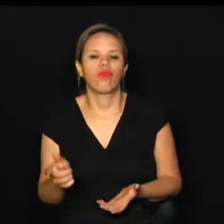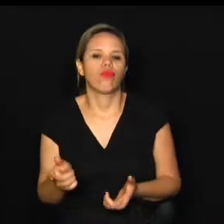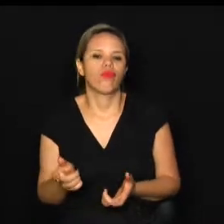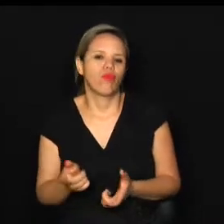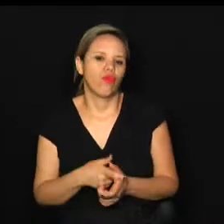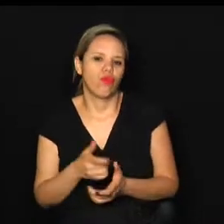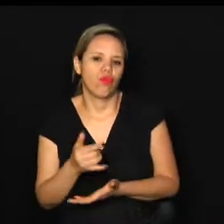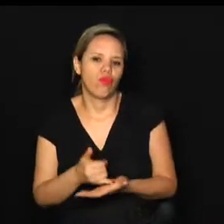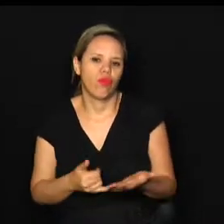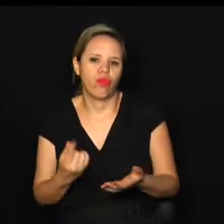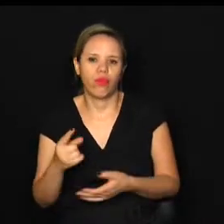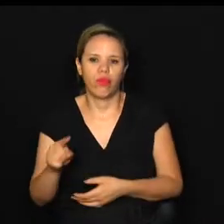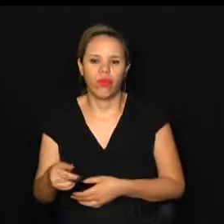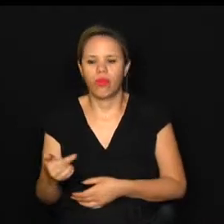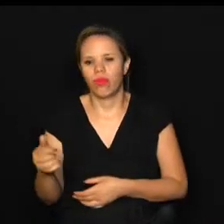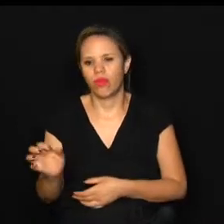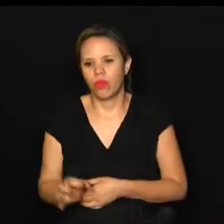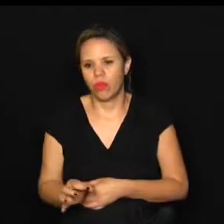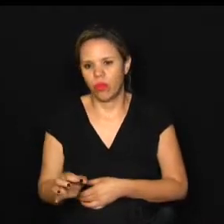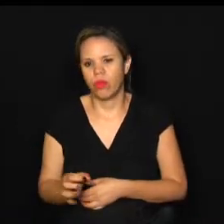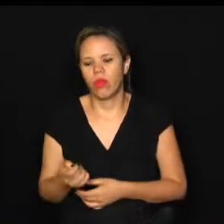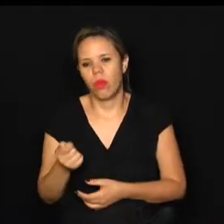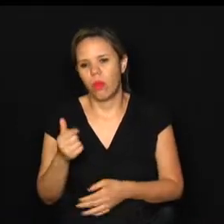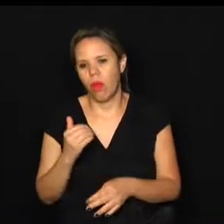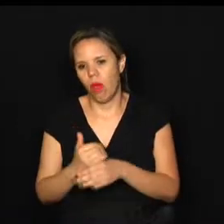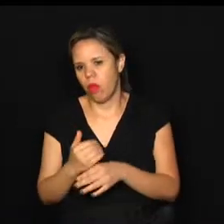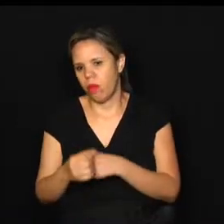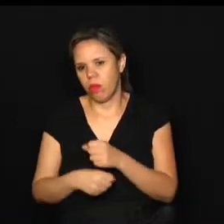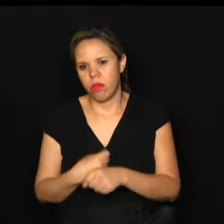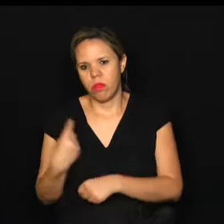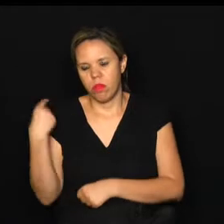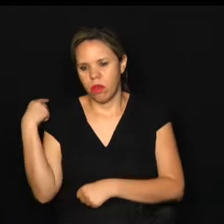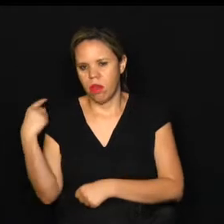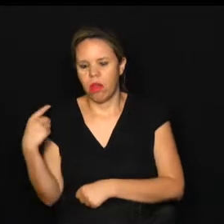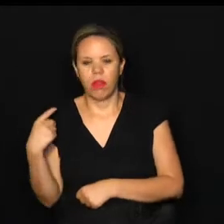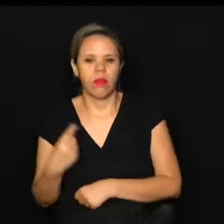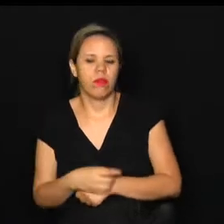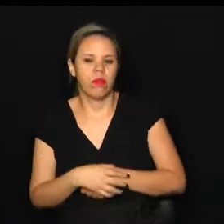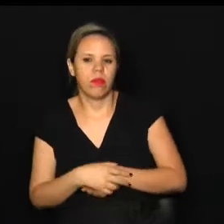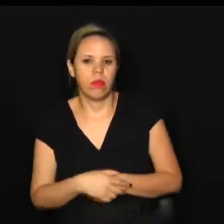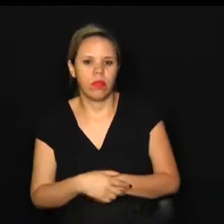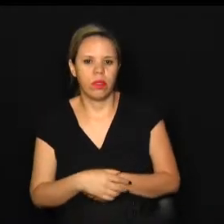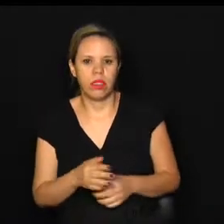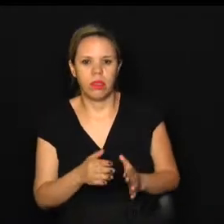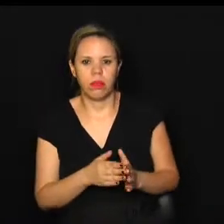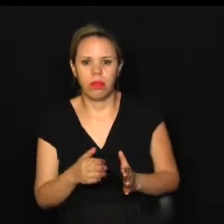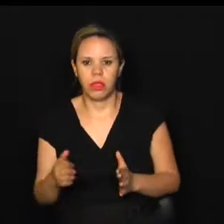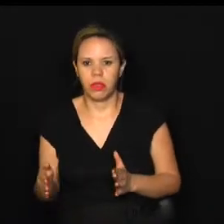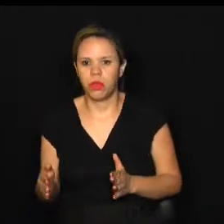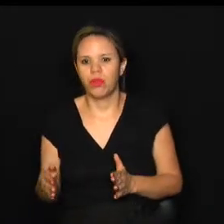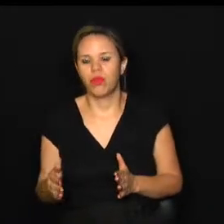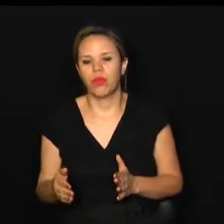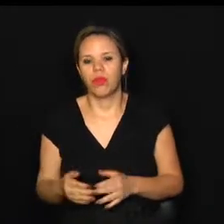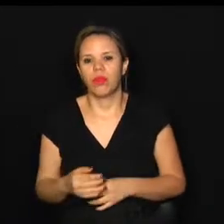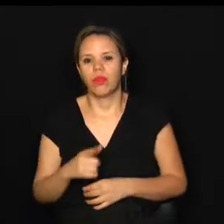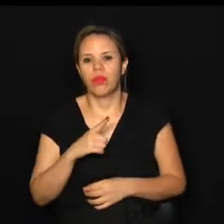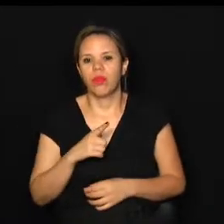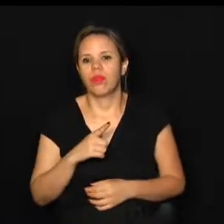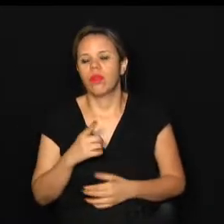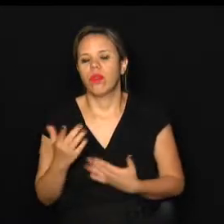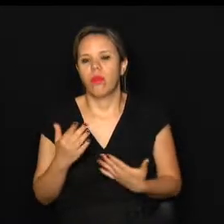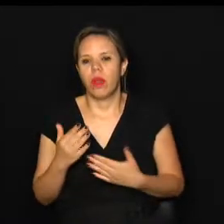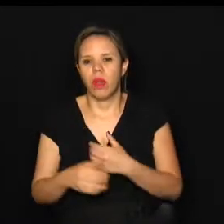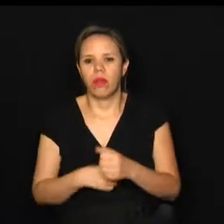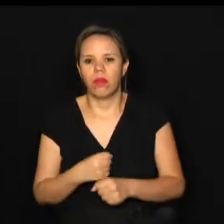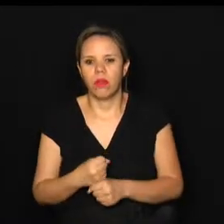de 1,2%, praticamente também igual ao do ano passado, 150 milhões e 800 foram arrecadados nesse período, contra 149 milhões em